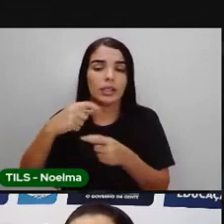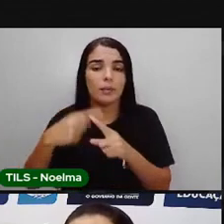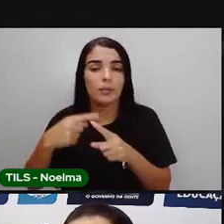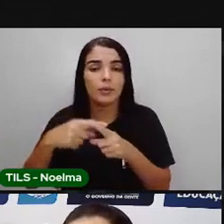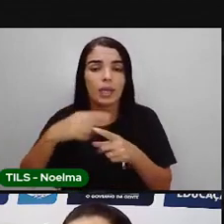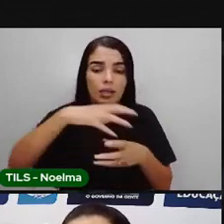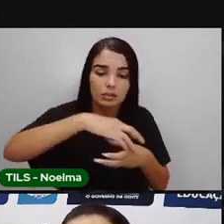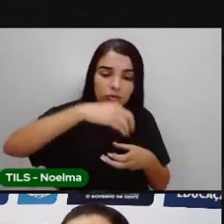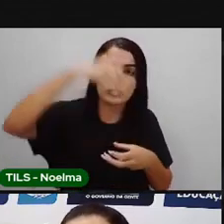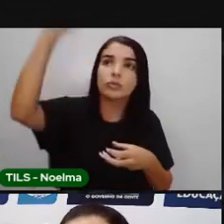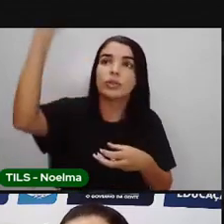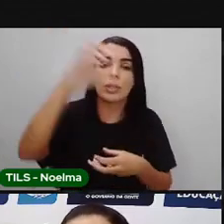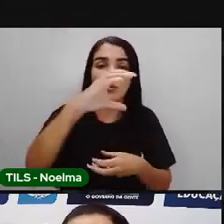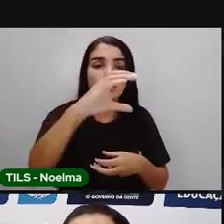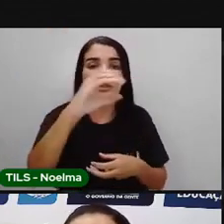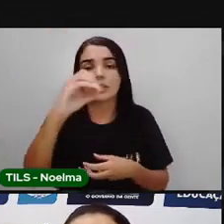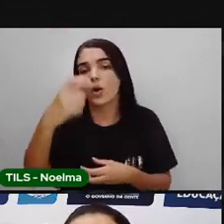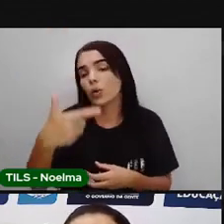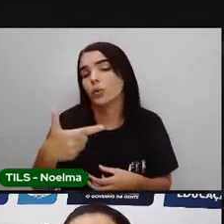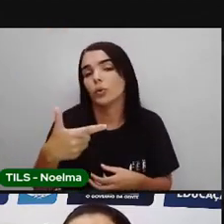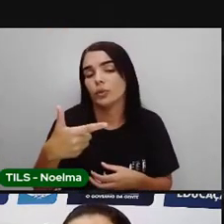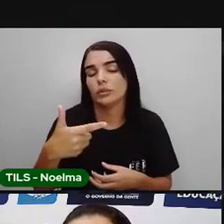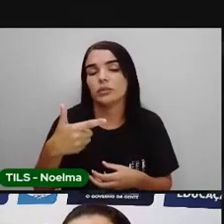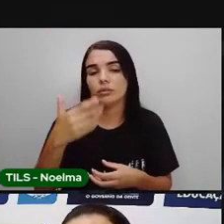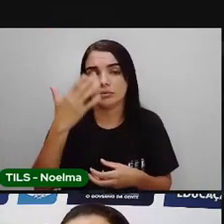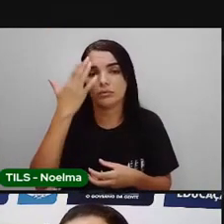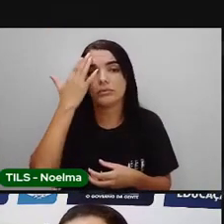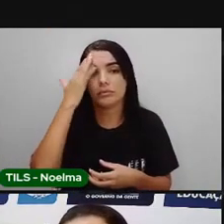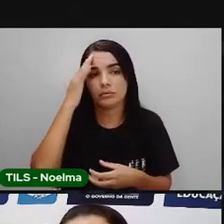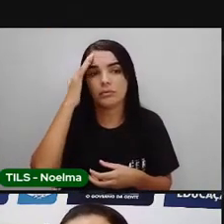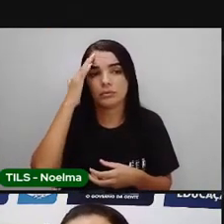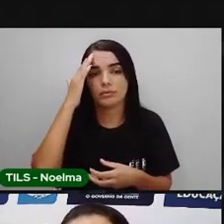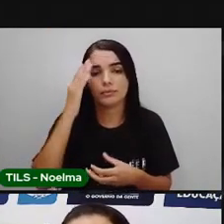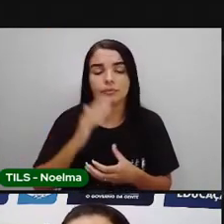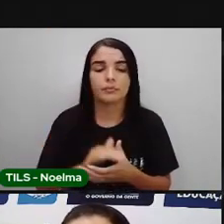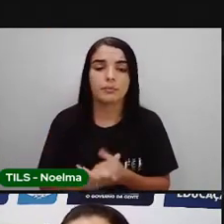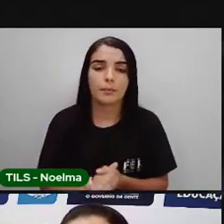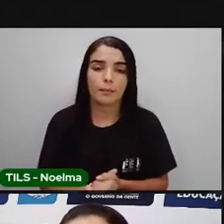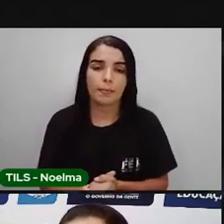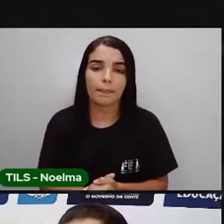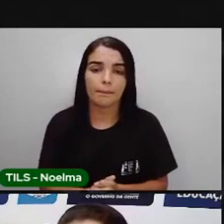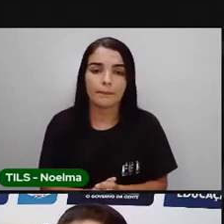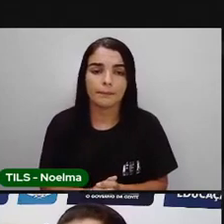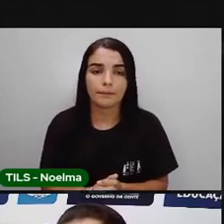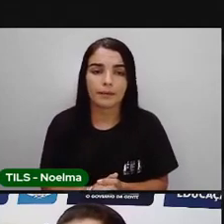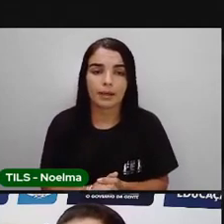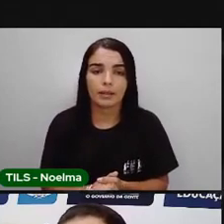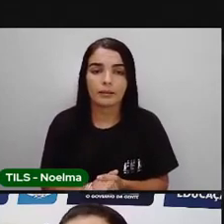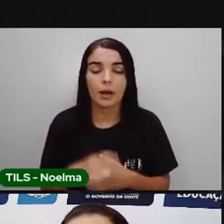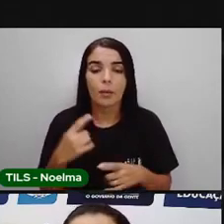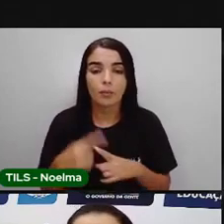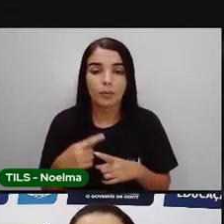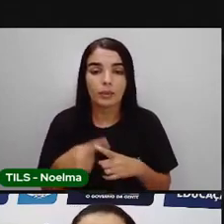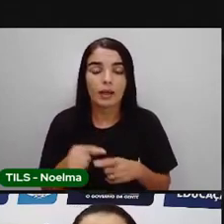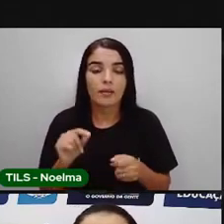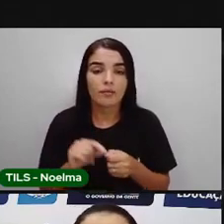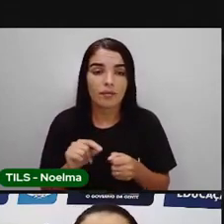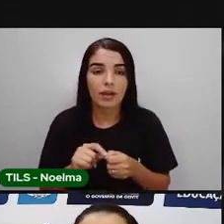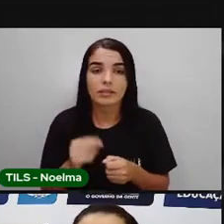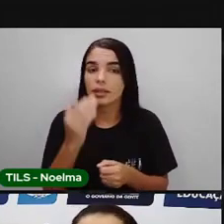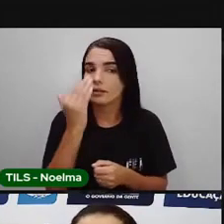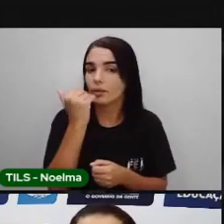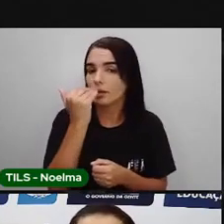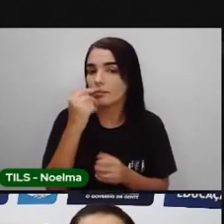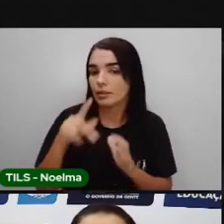carbônico, que é o gás que faz com que aumente, intensifique o efeito estufa, ao realizar a fotossíntese, né?